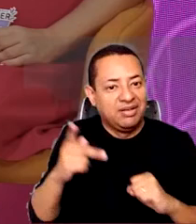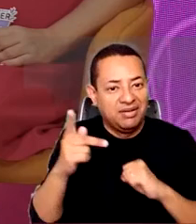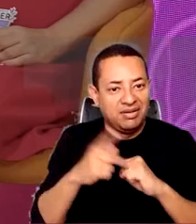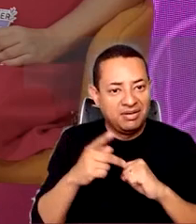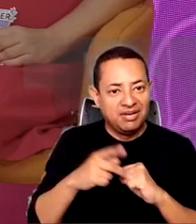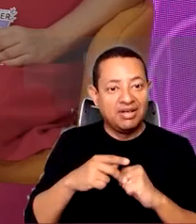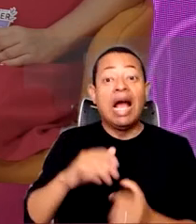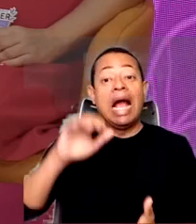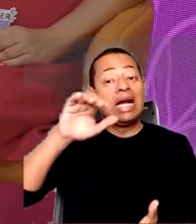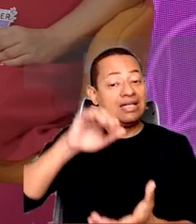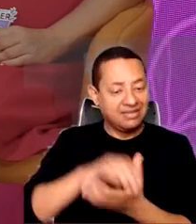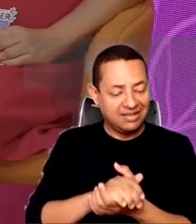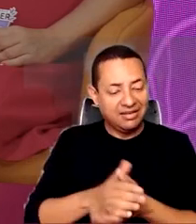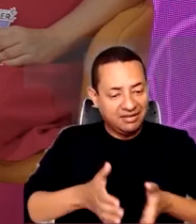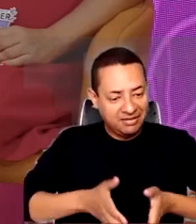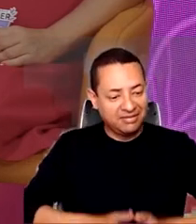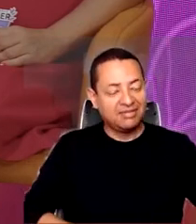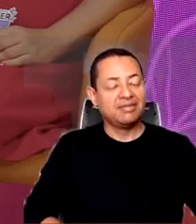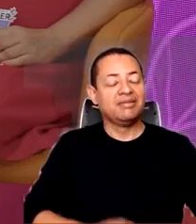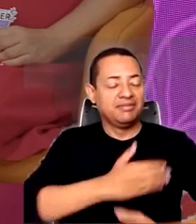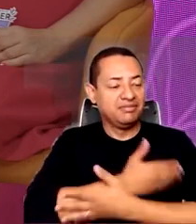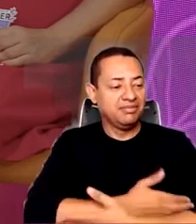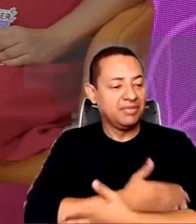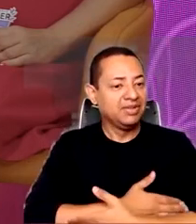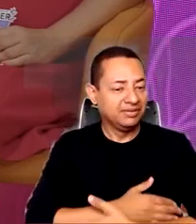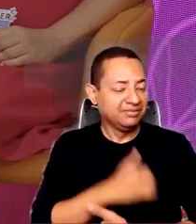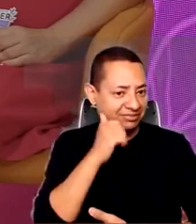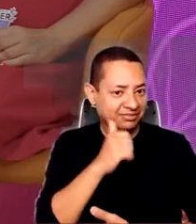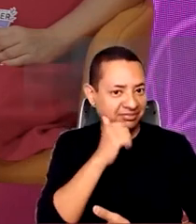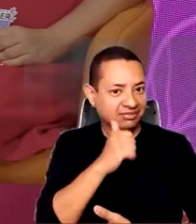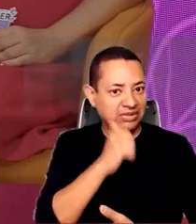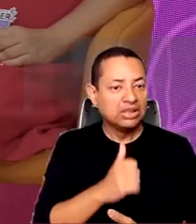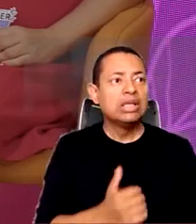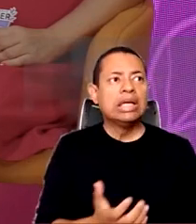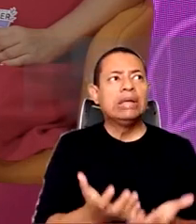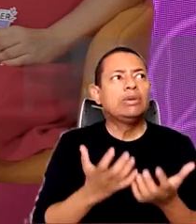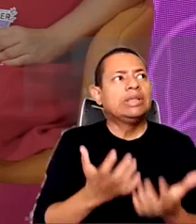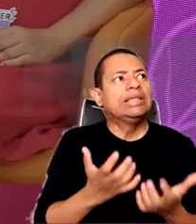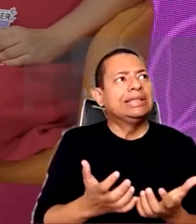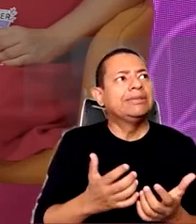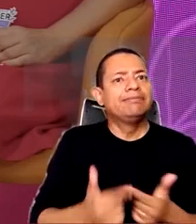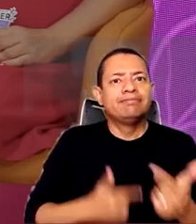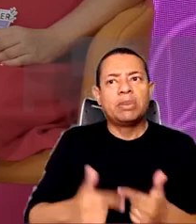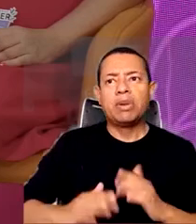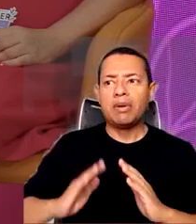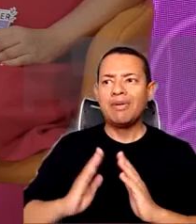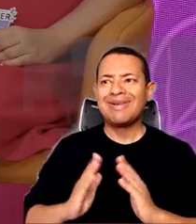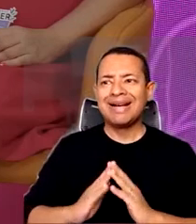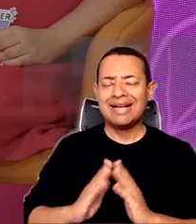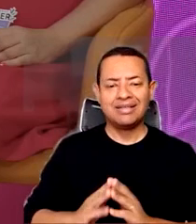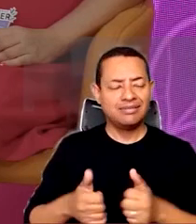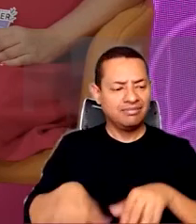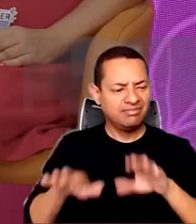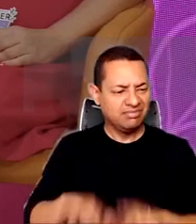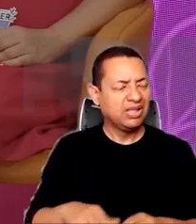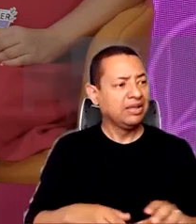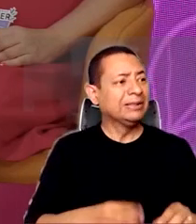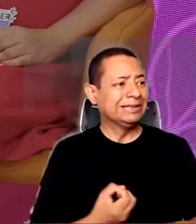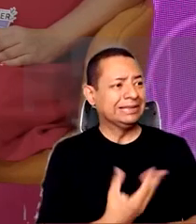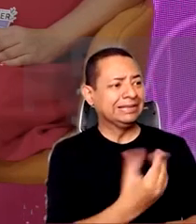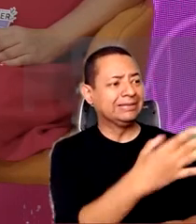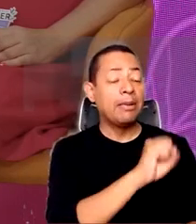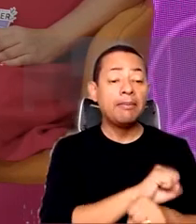pós-graduação eu me casei tive a minha filha e eu queria alguma coisa que me deixasse mais em casa né parasse de viajar